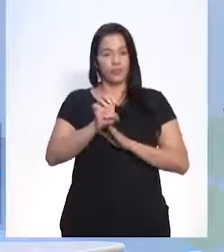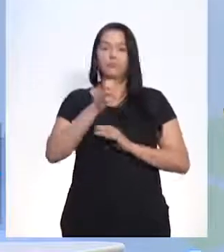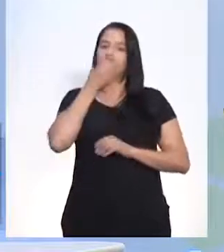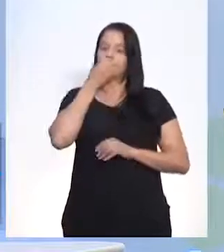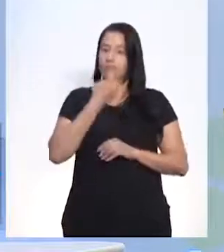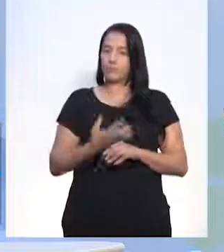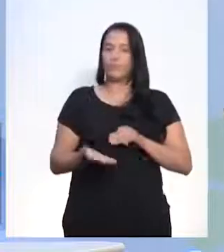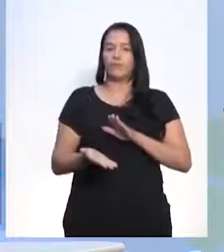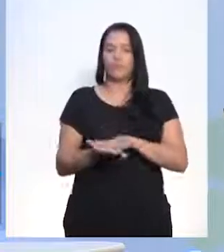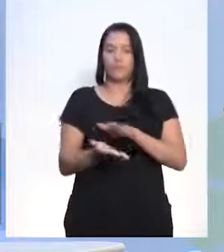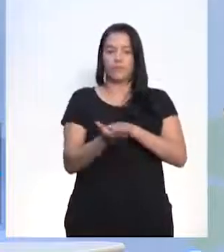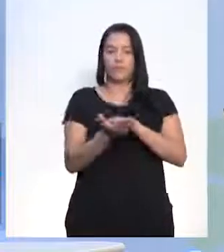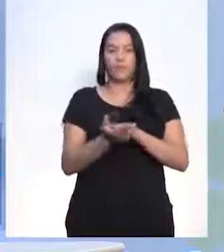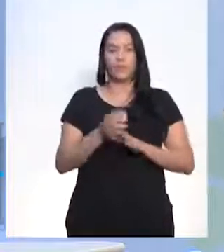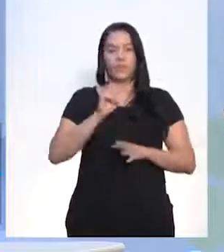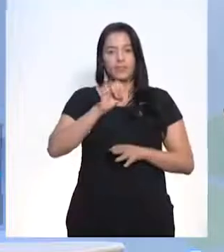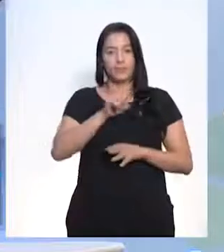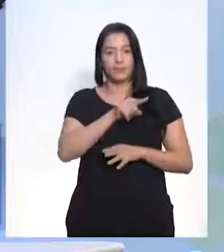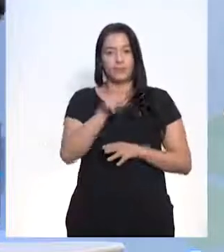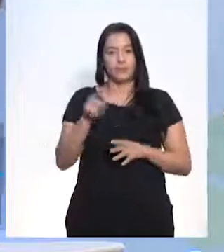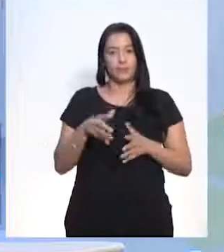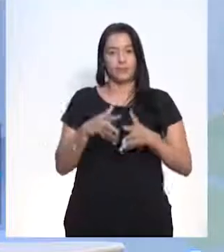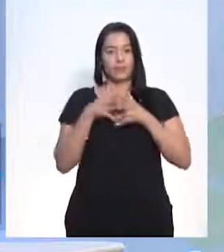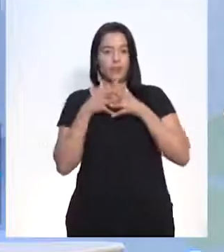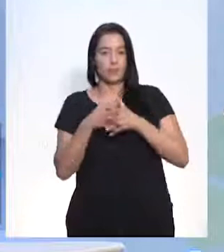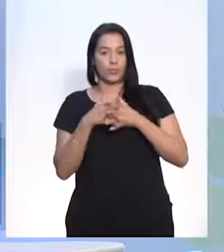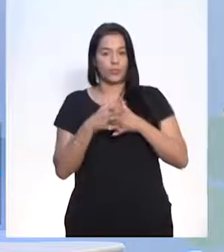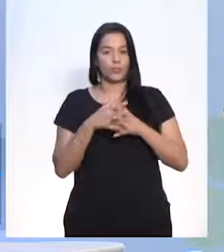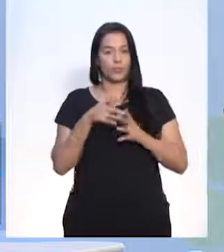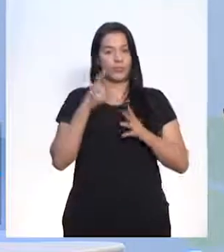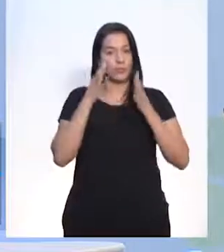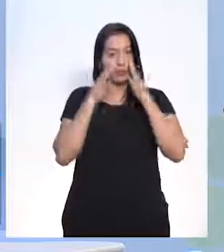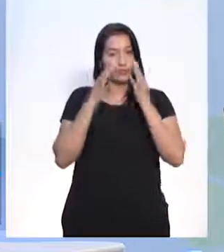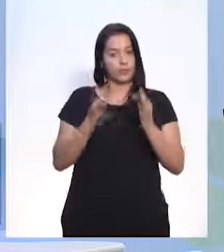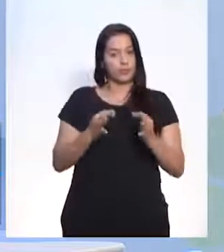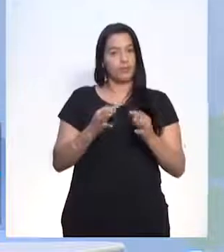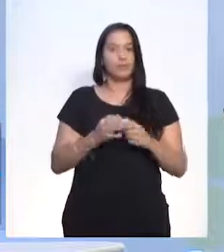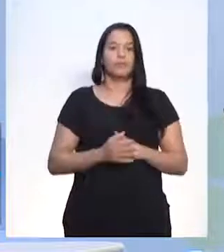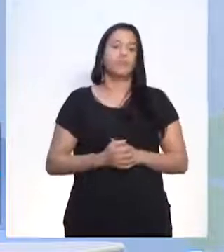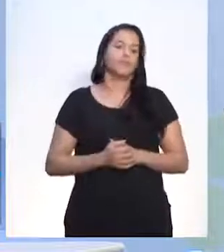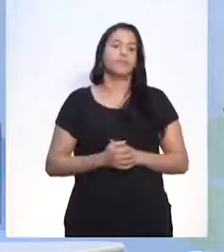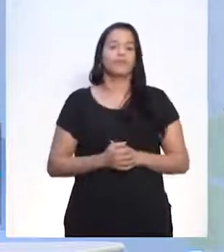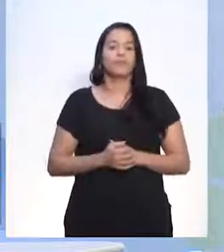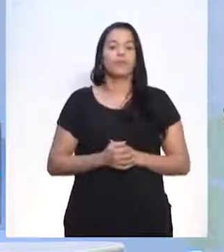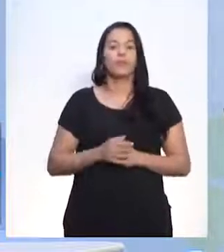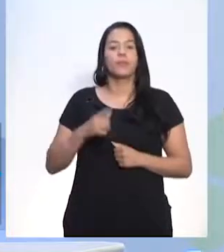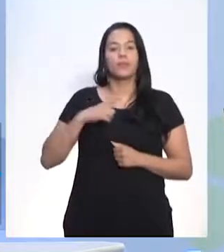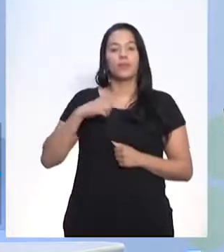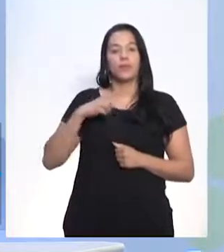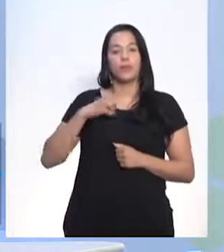se você está com dúvida, preste atenção, concentração. Lembra,